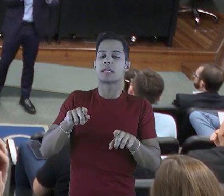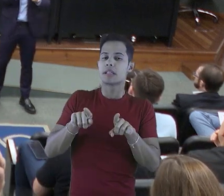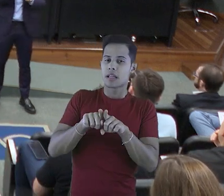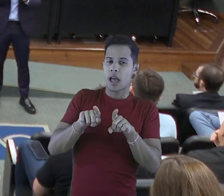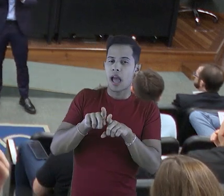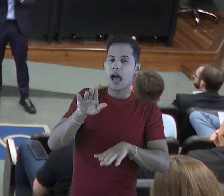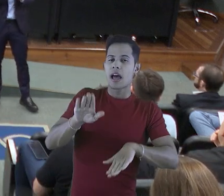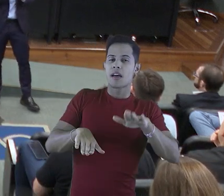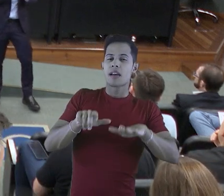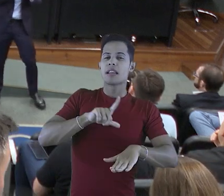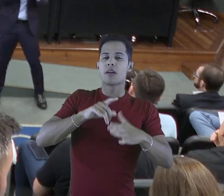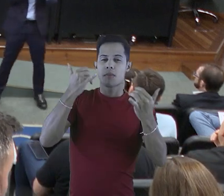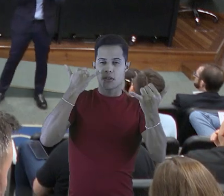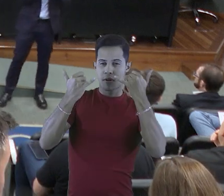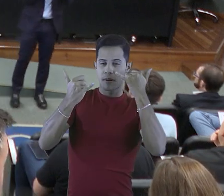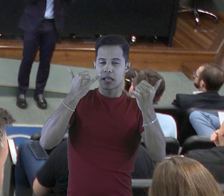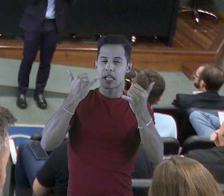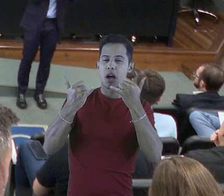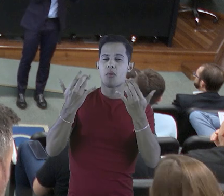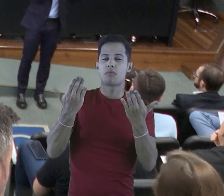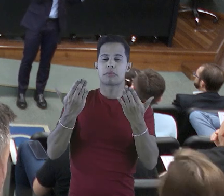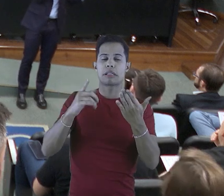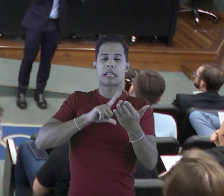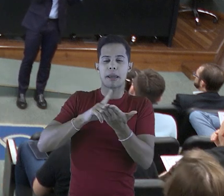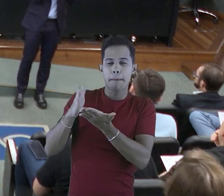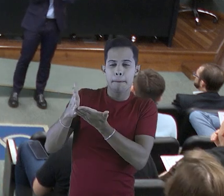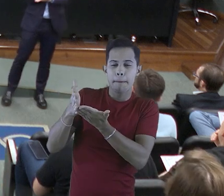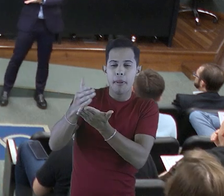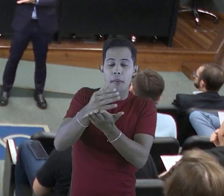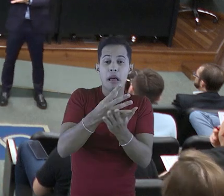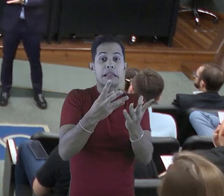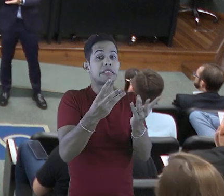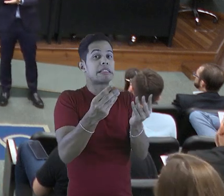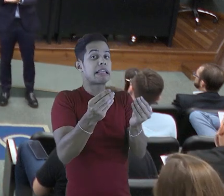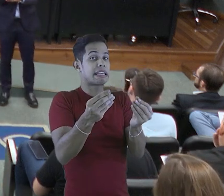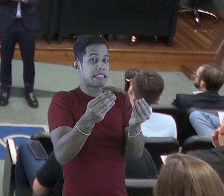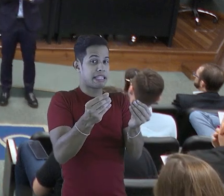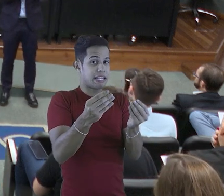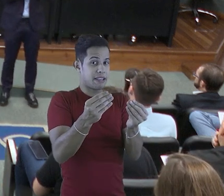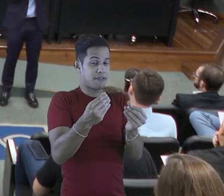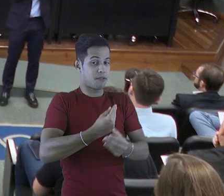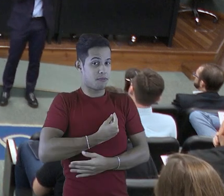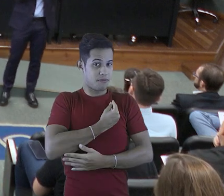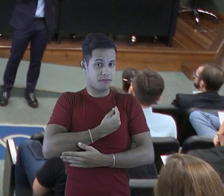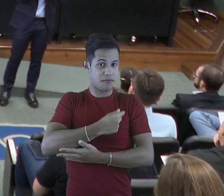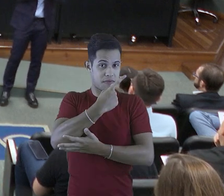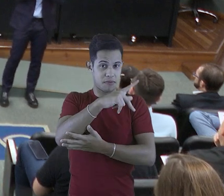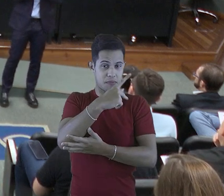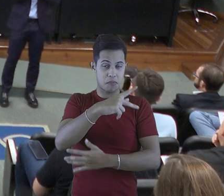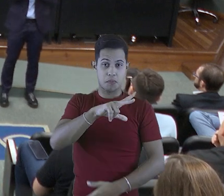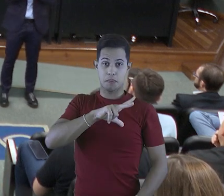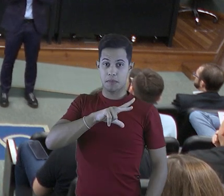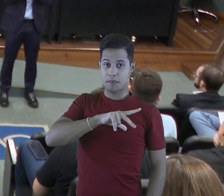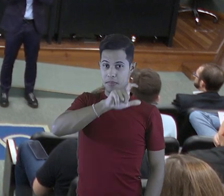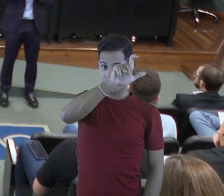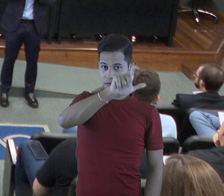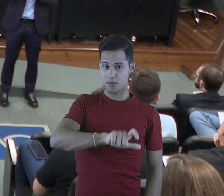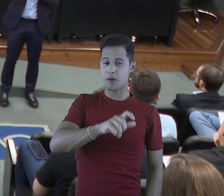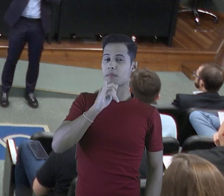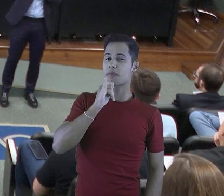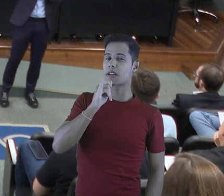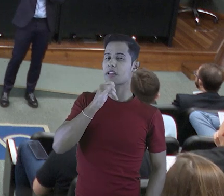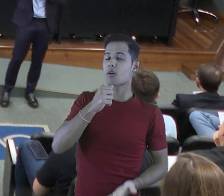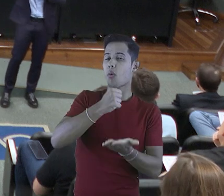Ah, tem uma informação e que expõe dados sensíveis do particular. Por algum motivo, na prestação de serviço,